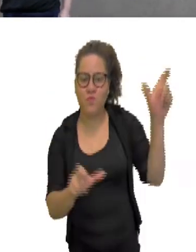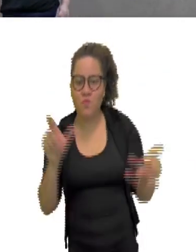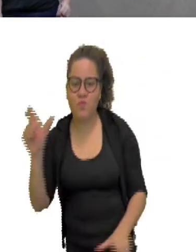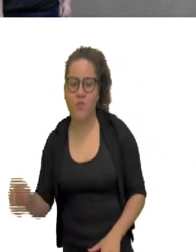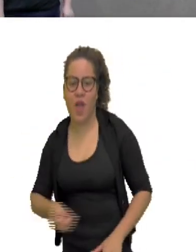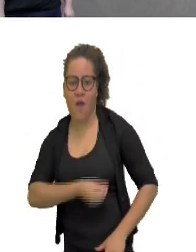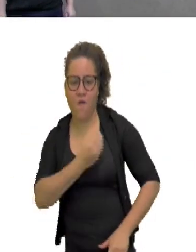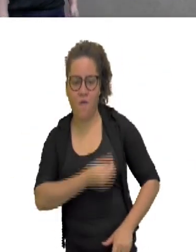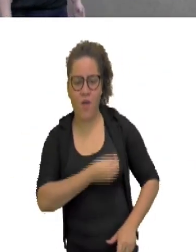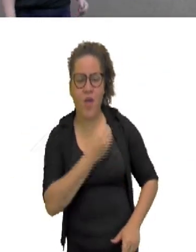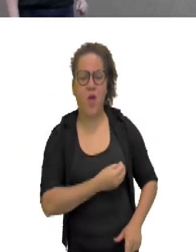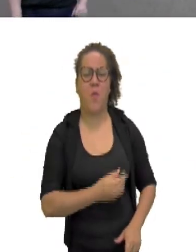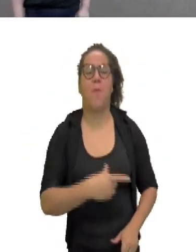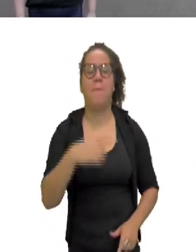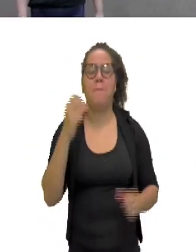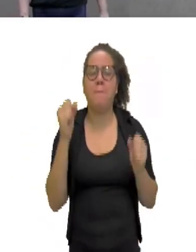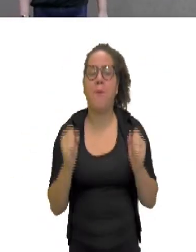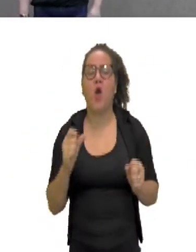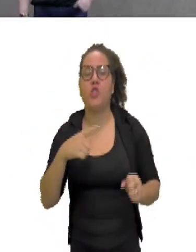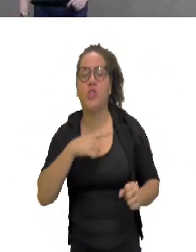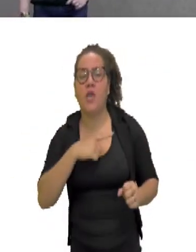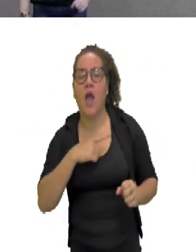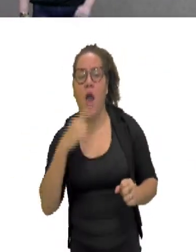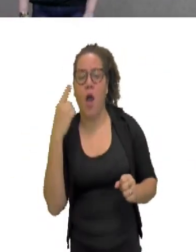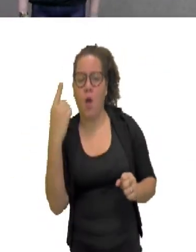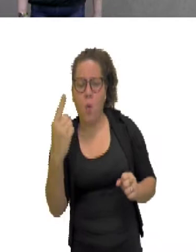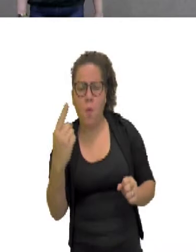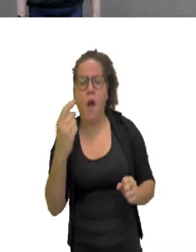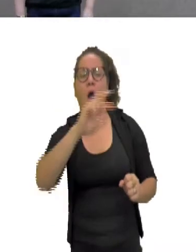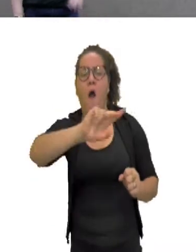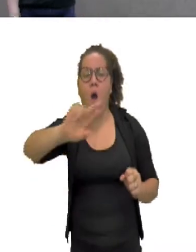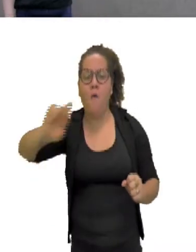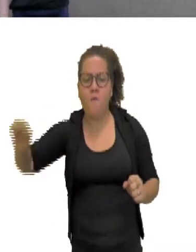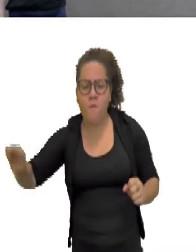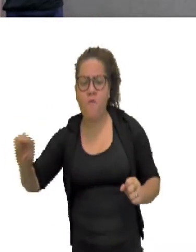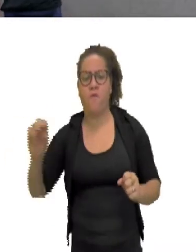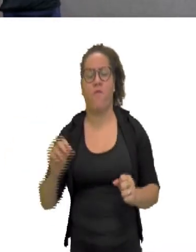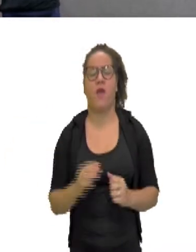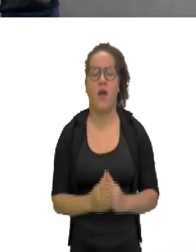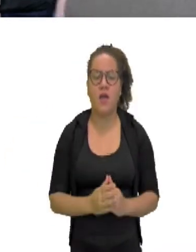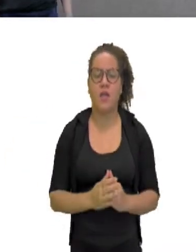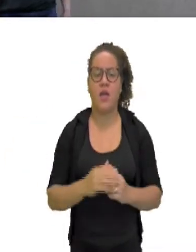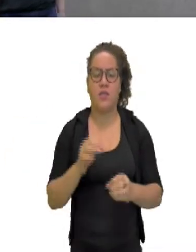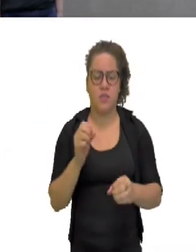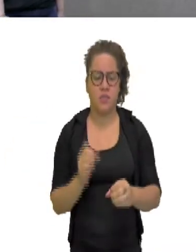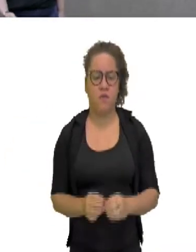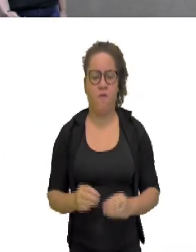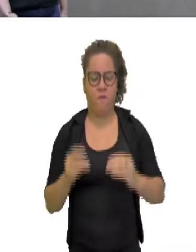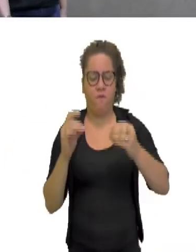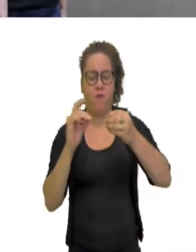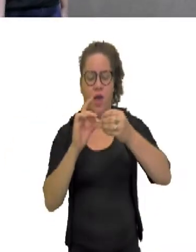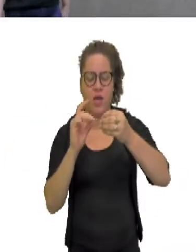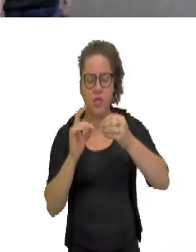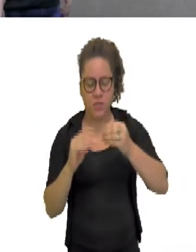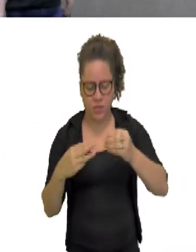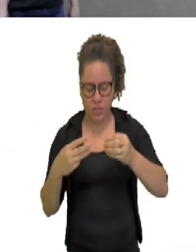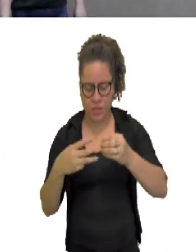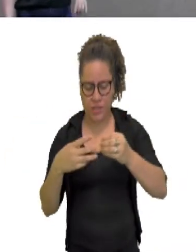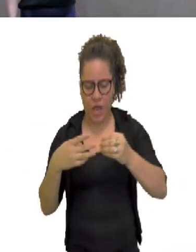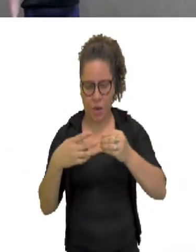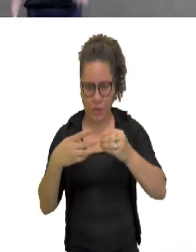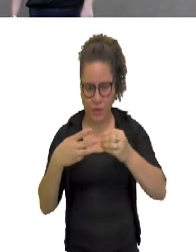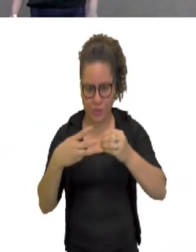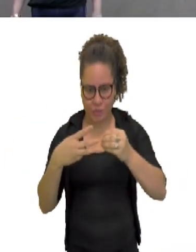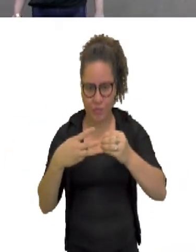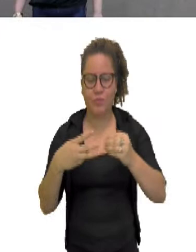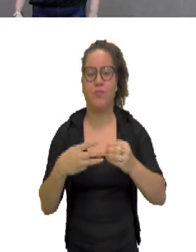podem ter uma ou diversas células. Existem células de diferentes tipos. Temos